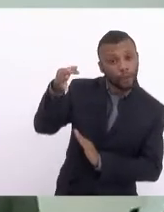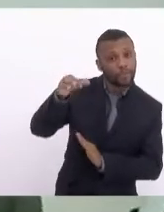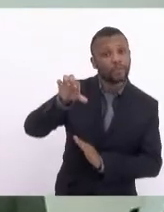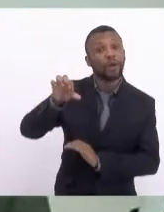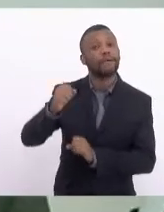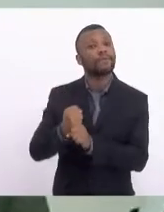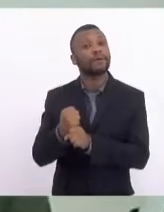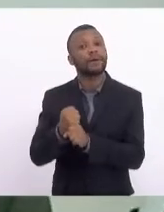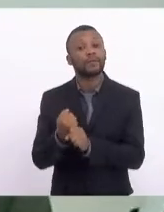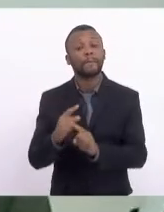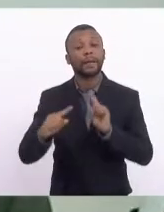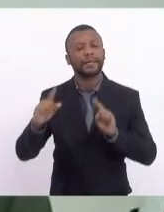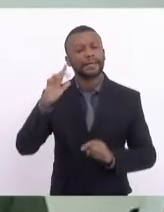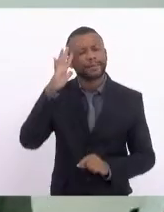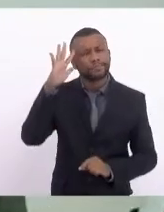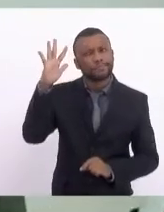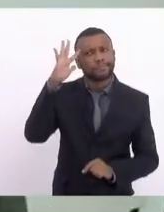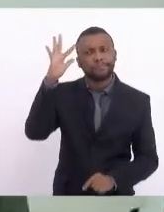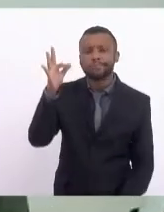inflação,